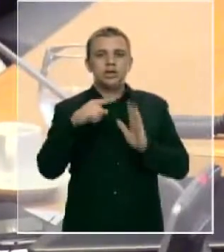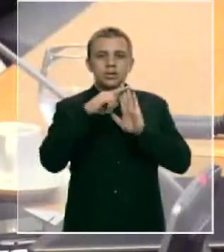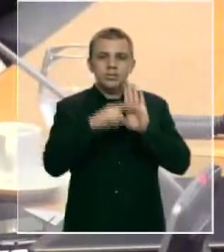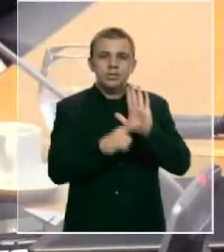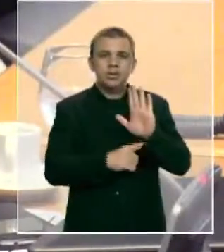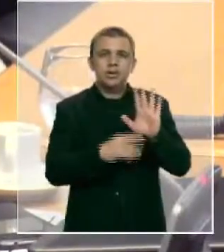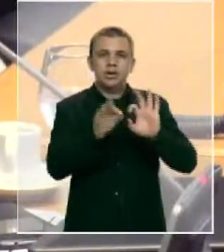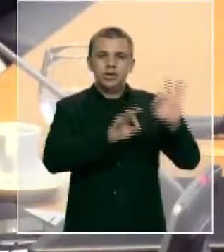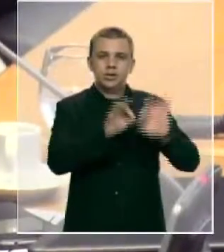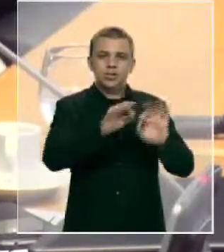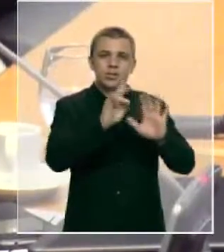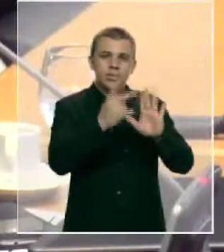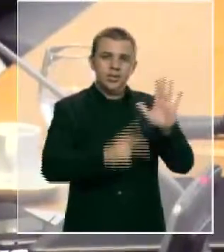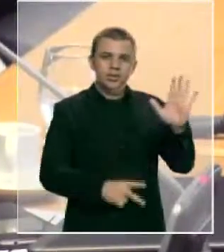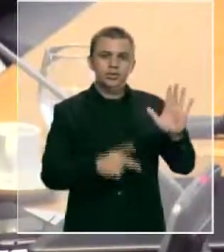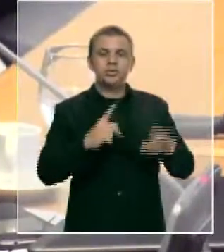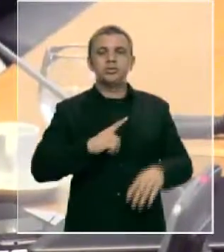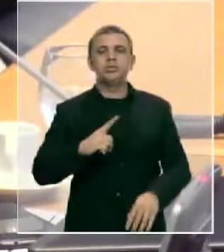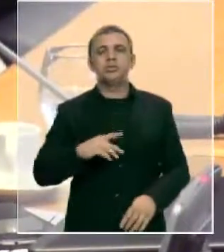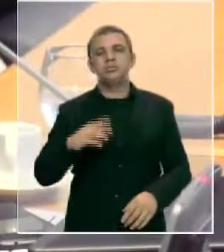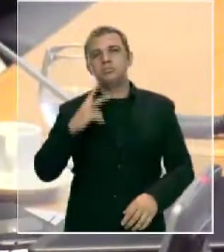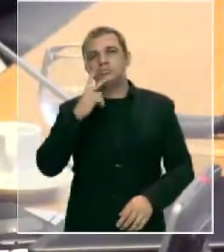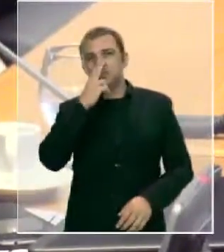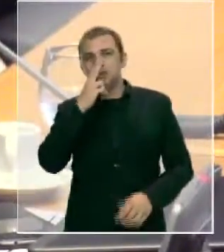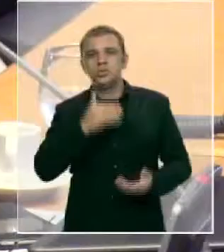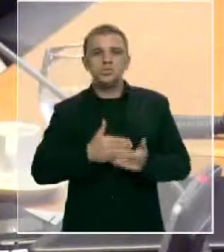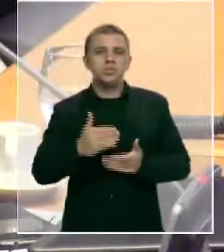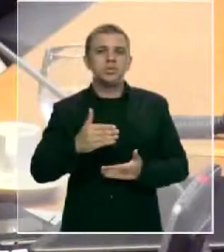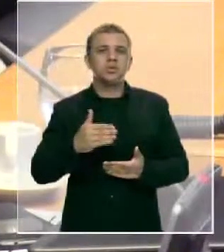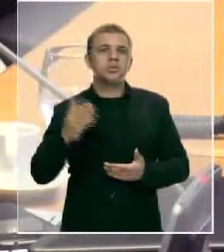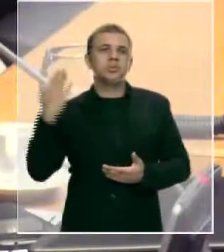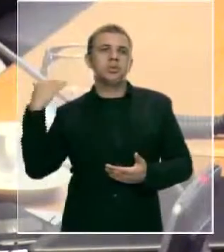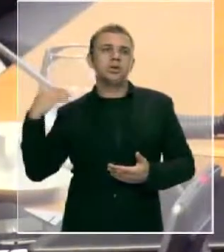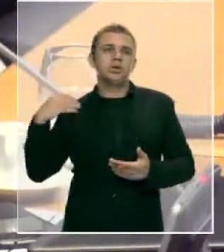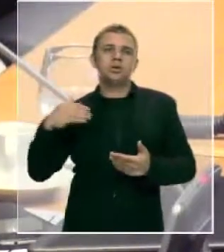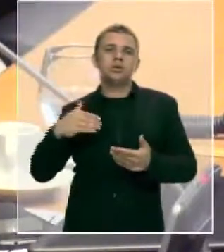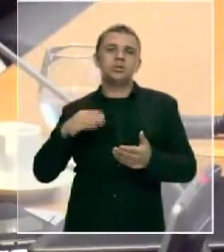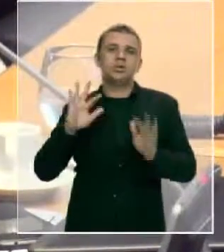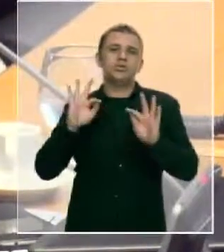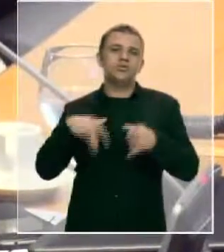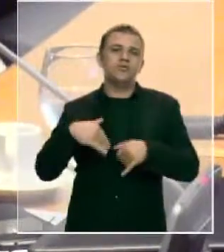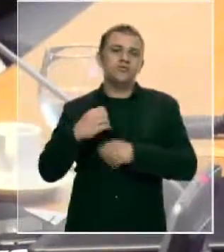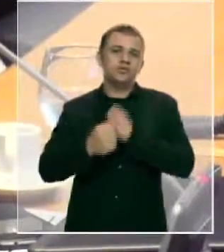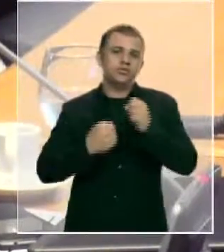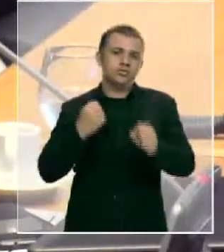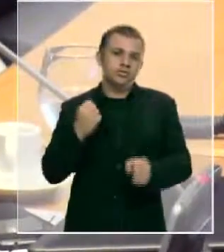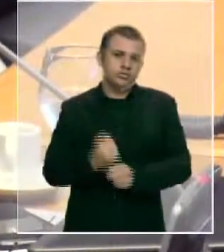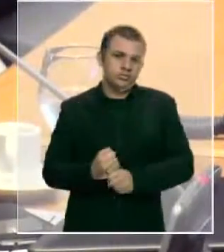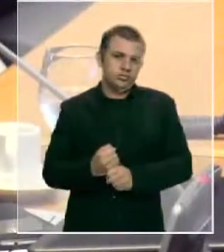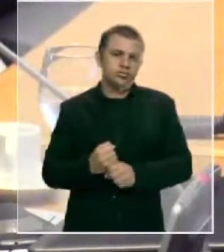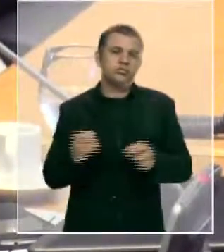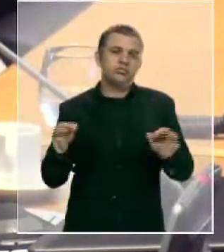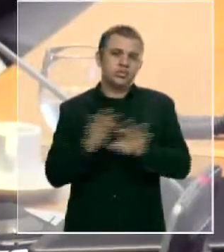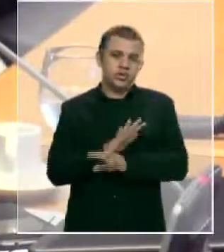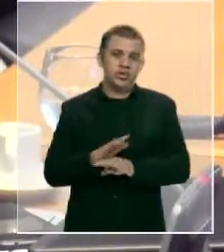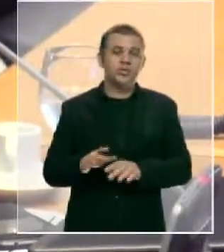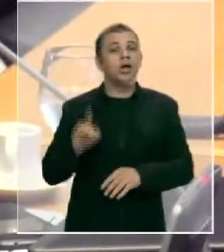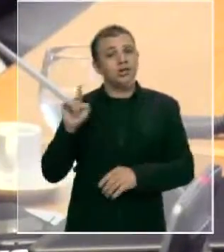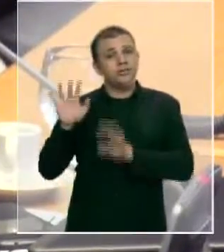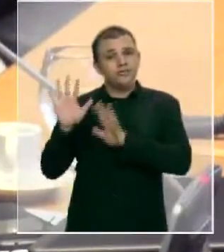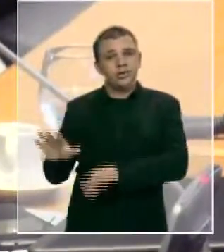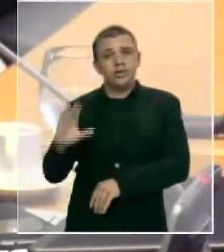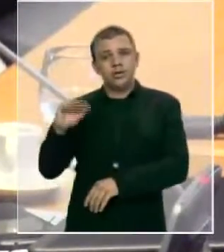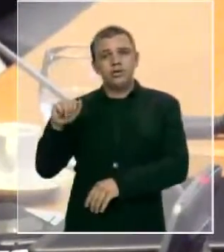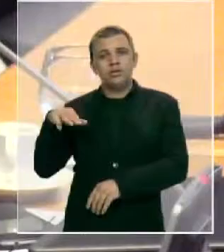Esse projeto, eu acho que terminou no início desse ano, se não me falha a memória, eu acho que já está na CAEMA, porque você só consegue recursos para fazer os grandes